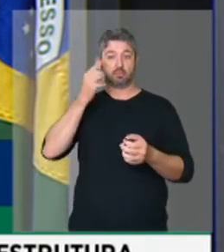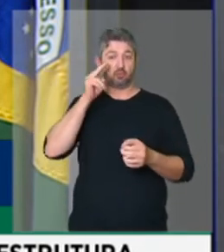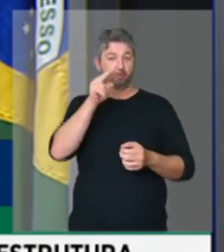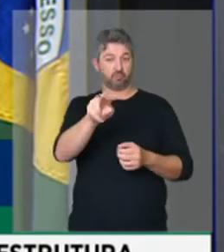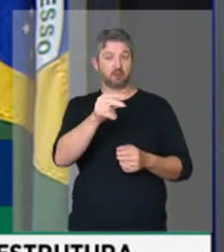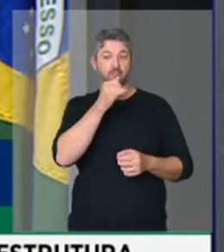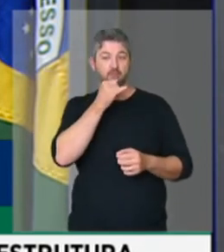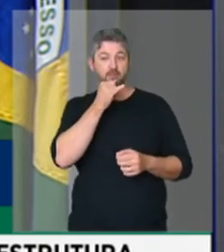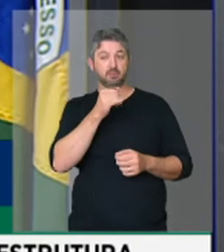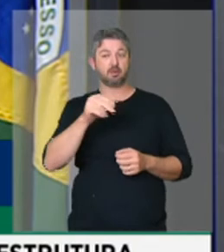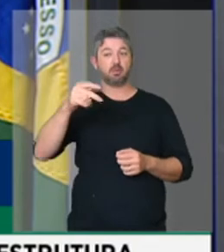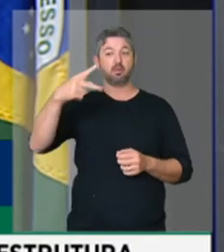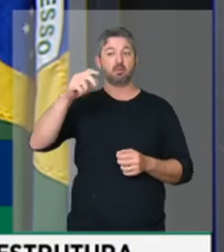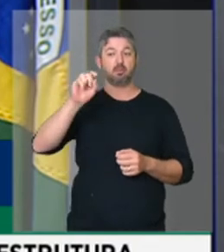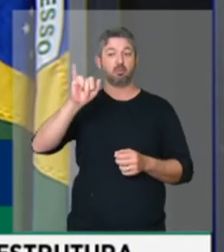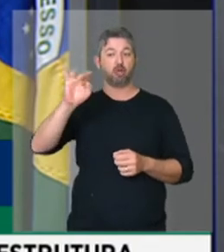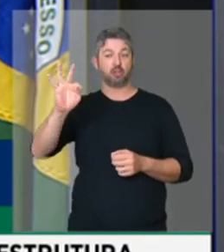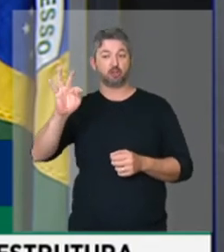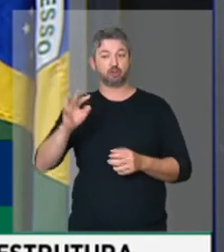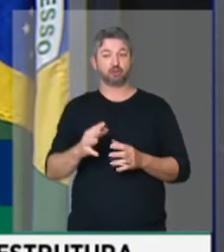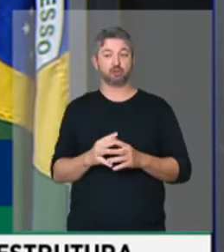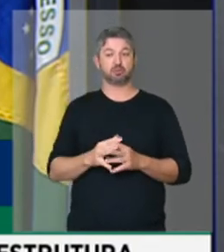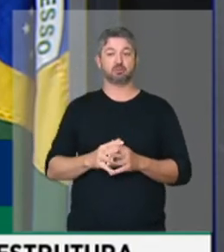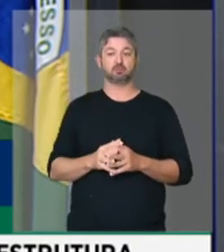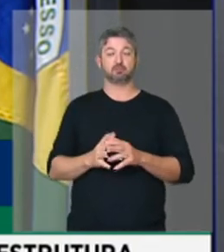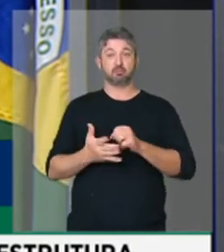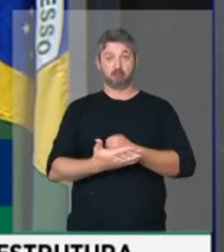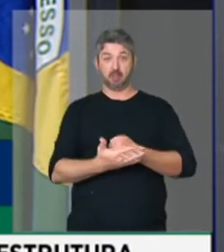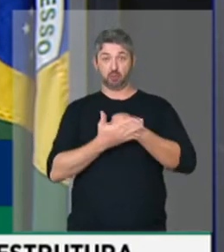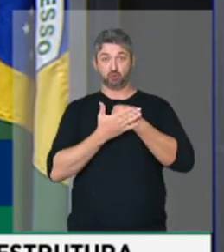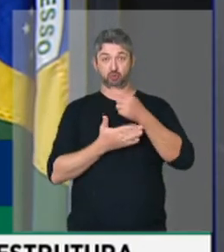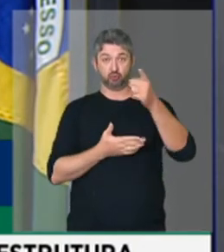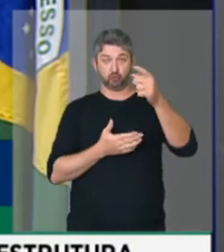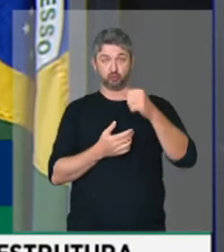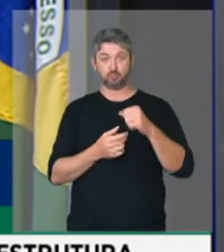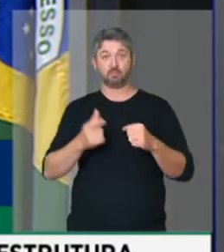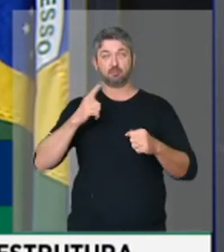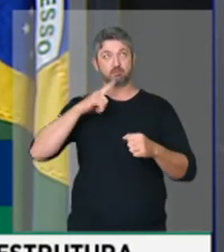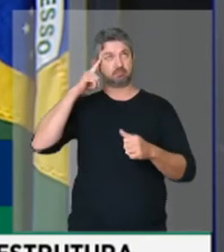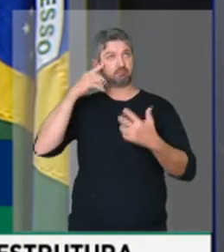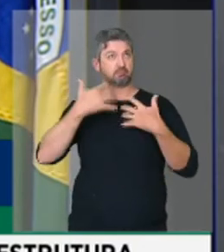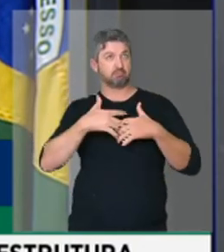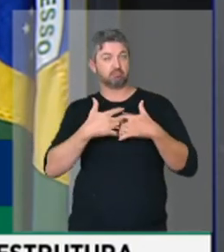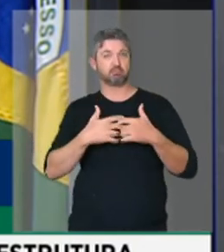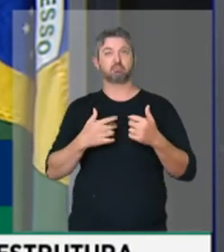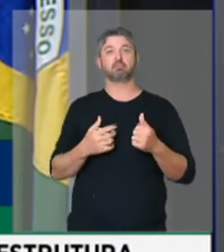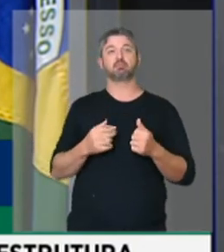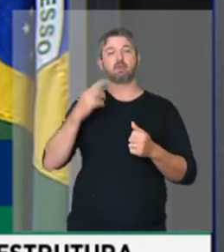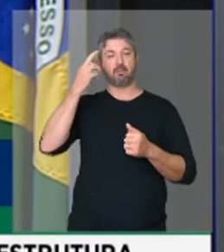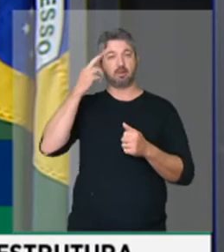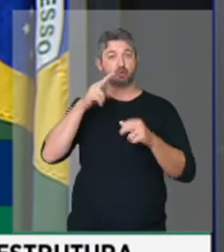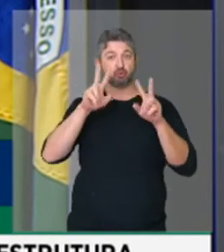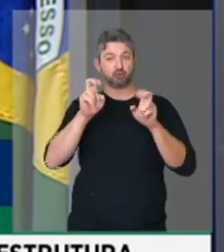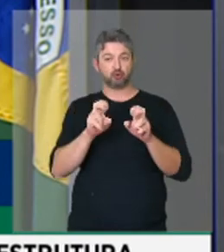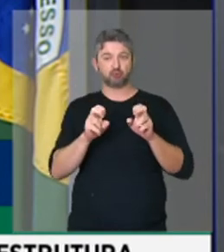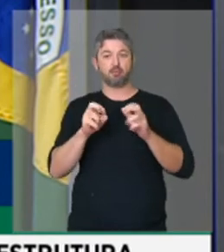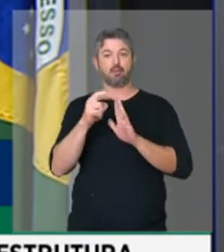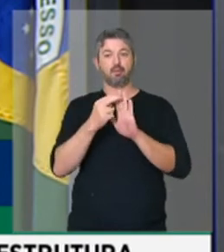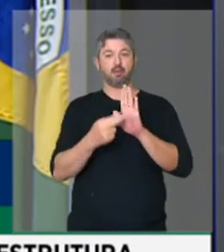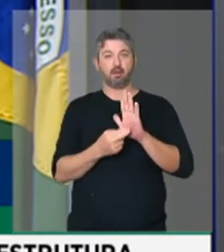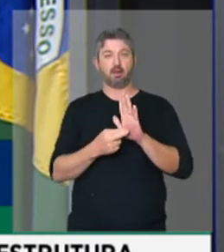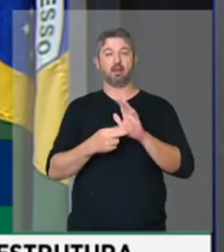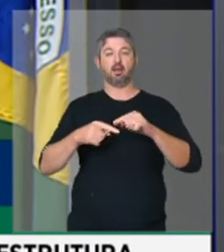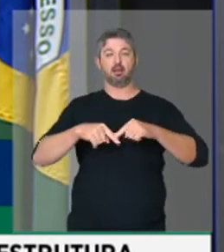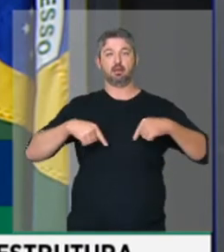deputado Vinícius Poit, nos ajudou, trouxe reflexões a respeito da questão de regularização